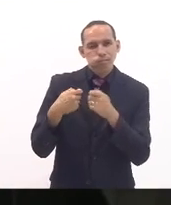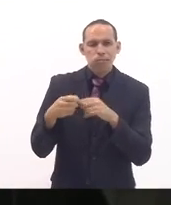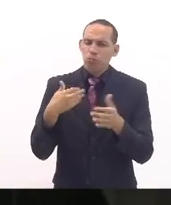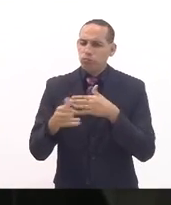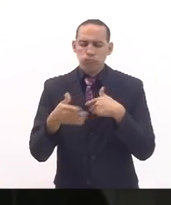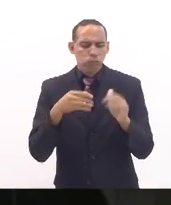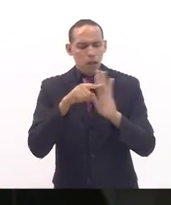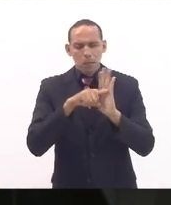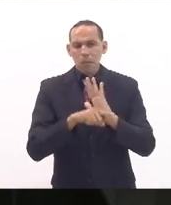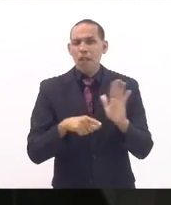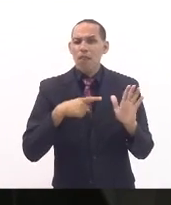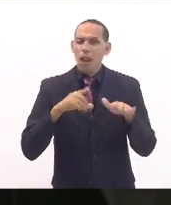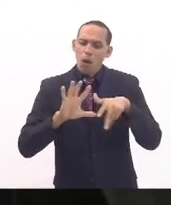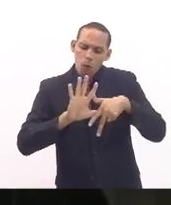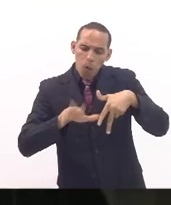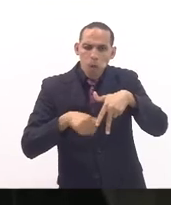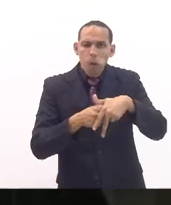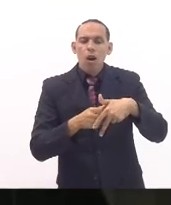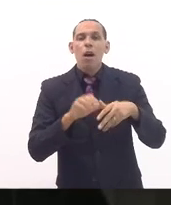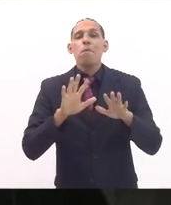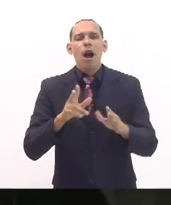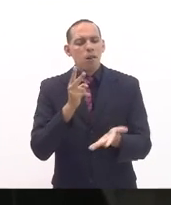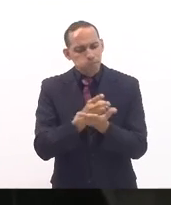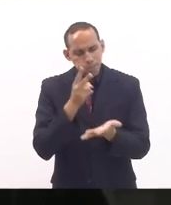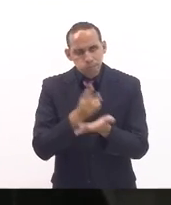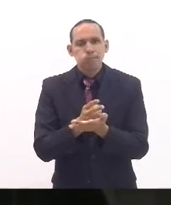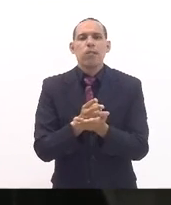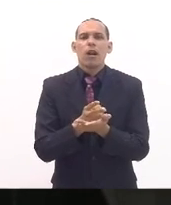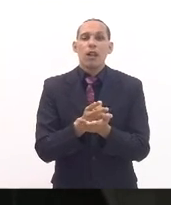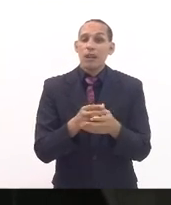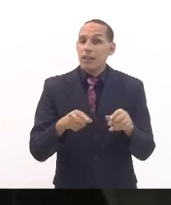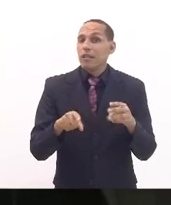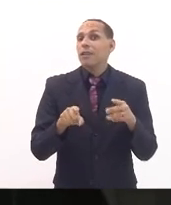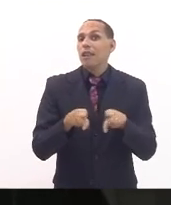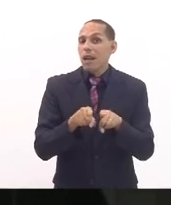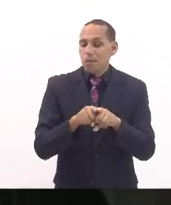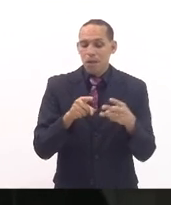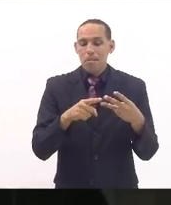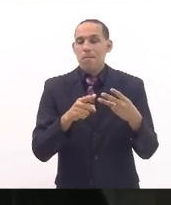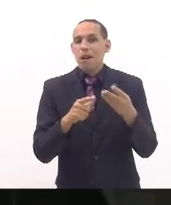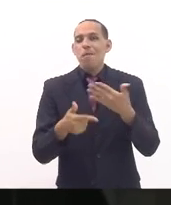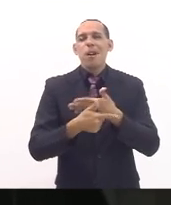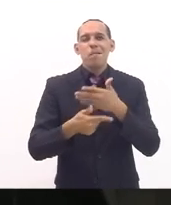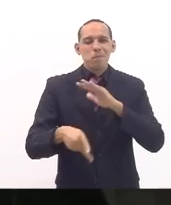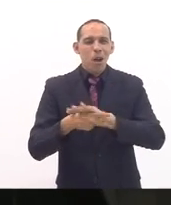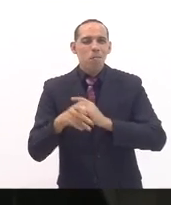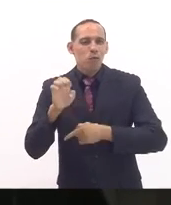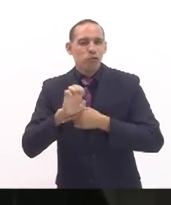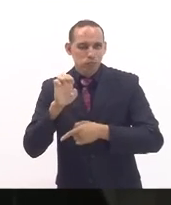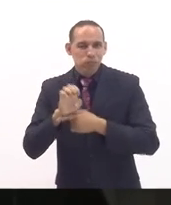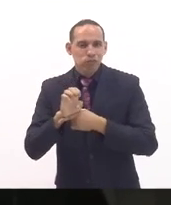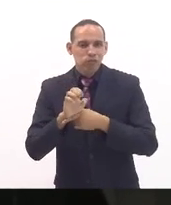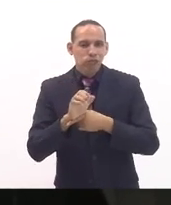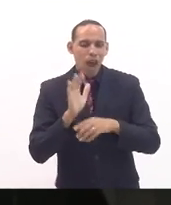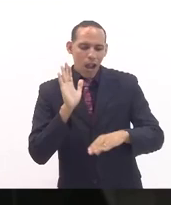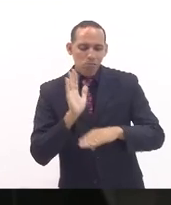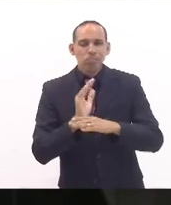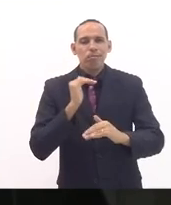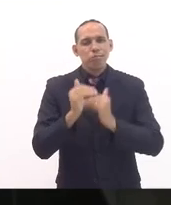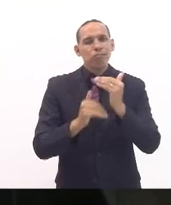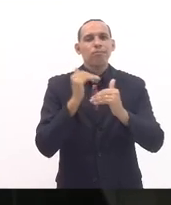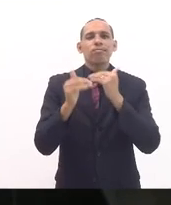investigação contra a corrupção e os Empreendimentos têm que ser preservados a ponta opa o resultado comido todo de uma agenda de desenvolvimento